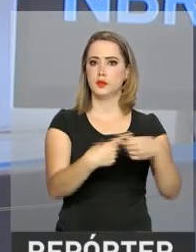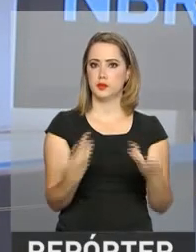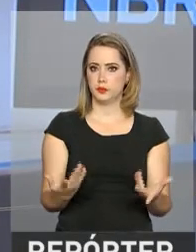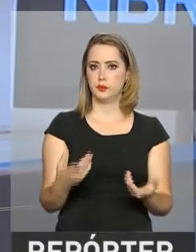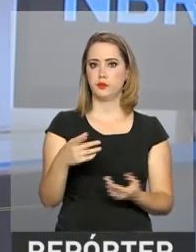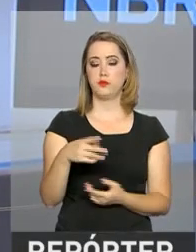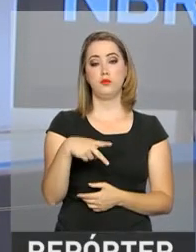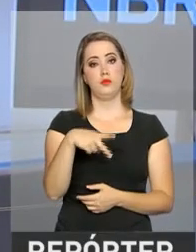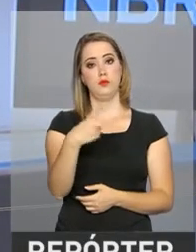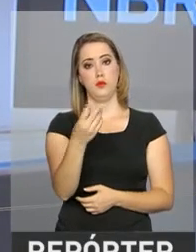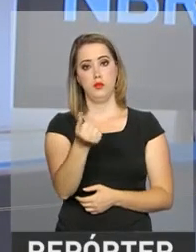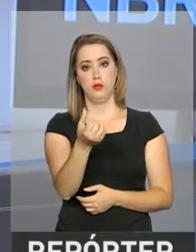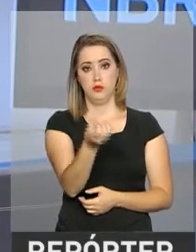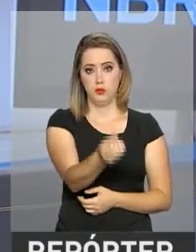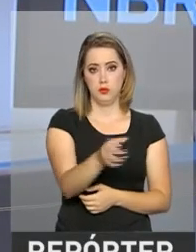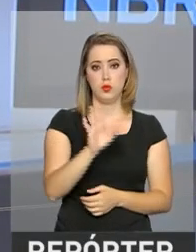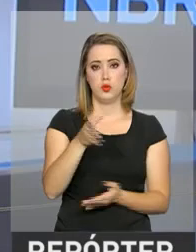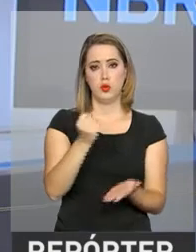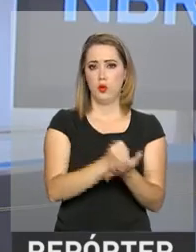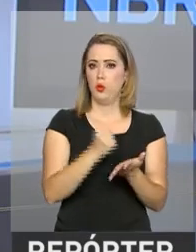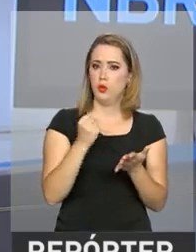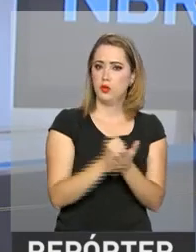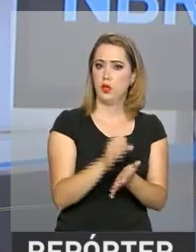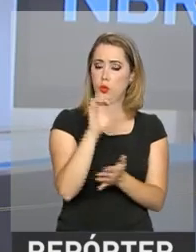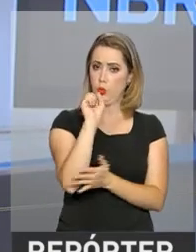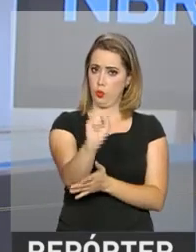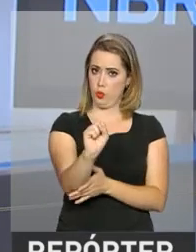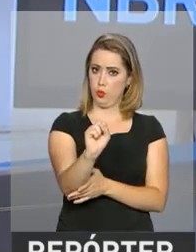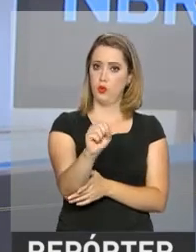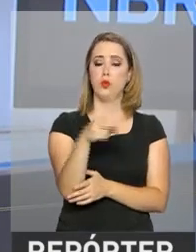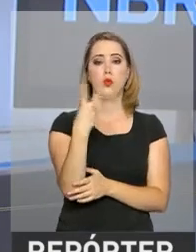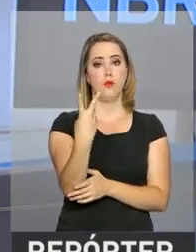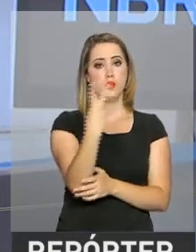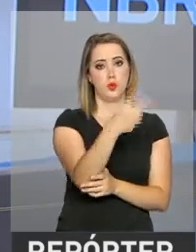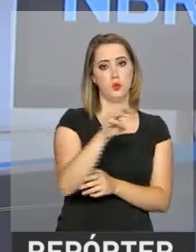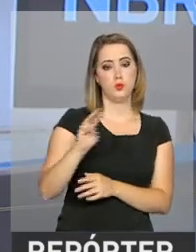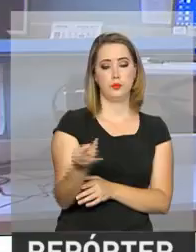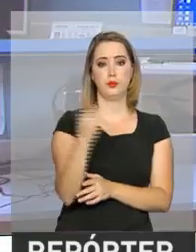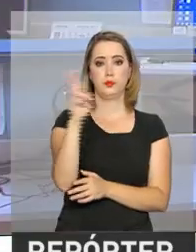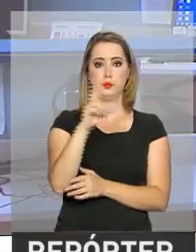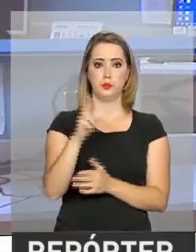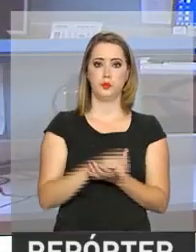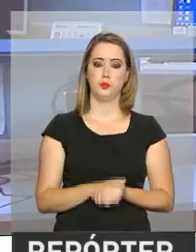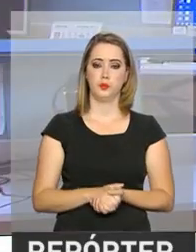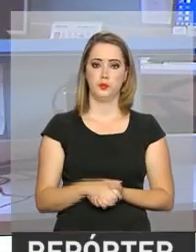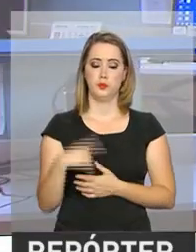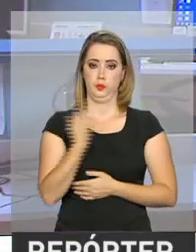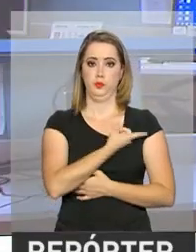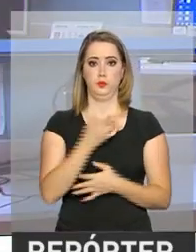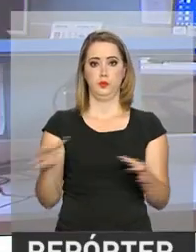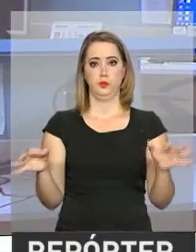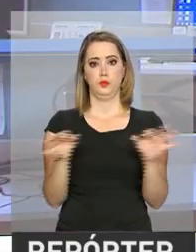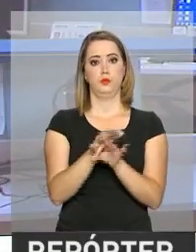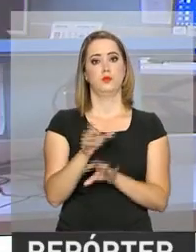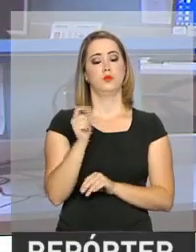assinados 8 contratos do tipo, totalizando 22 milhões de reais. Nós ficamos por